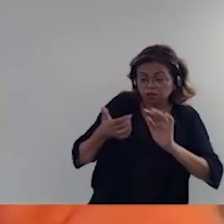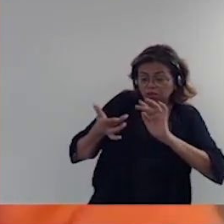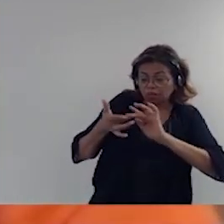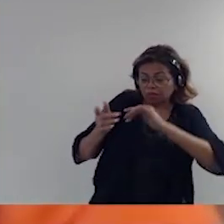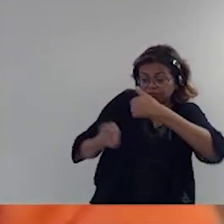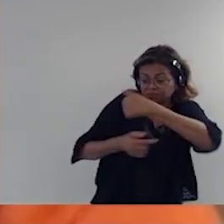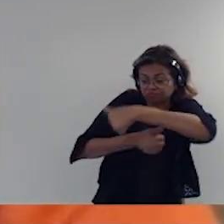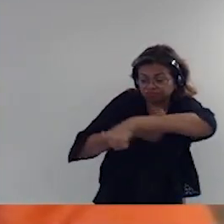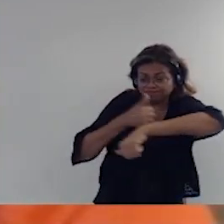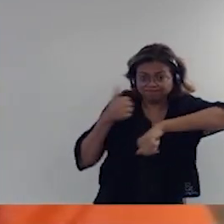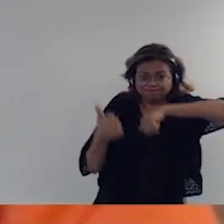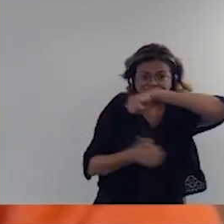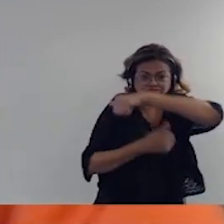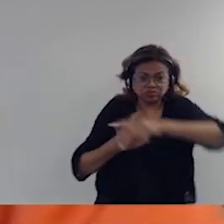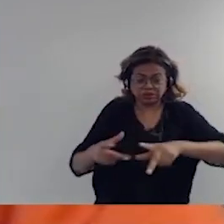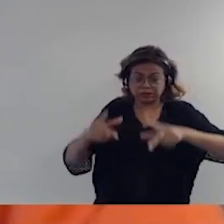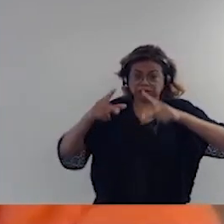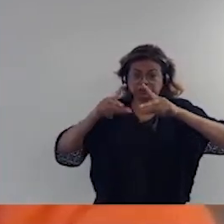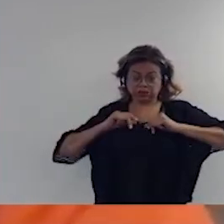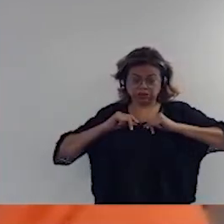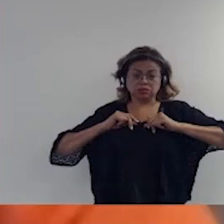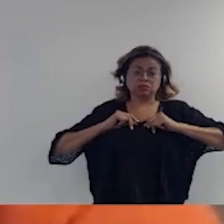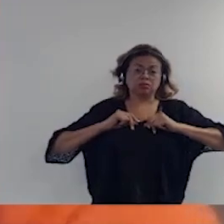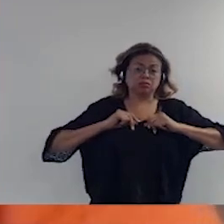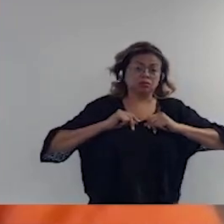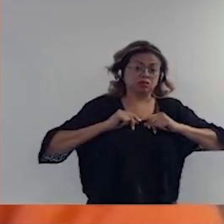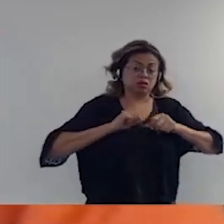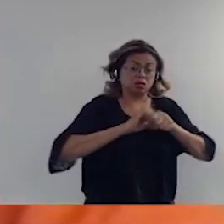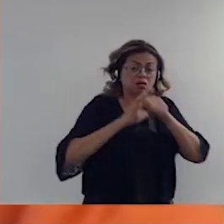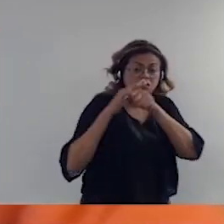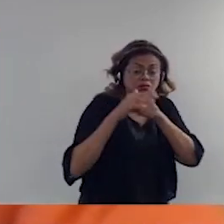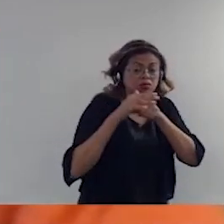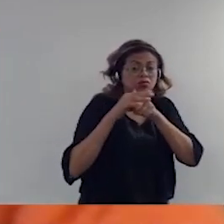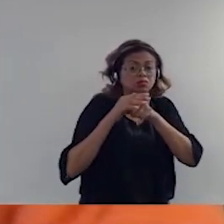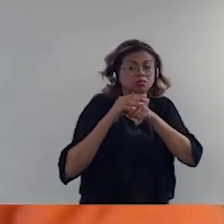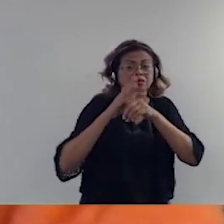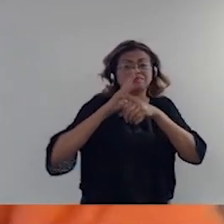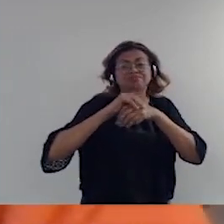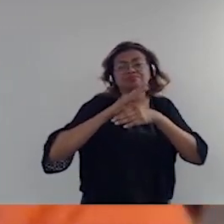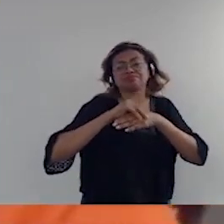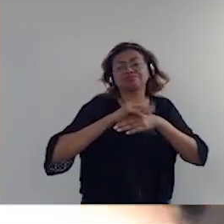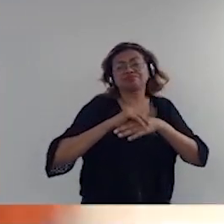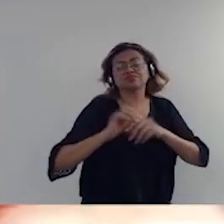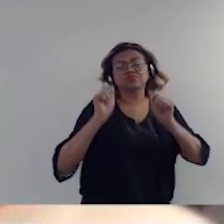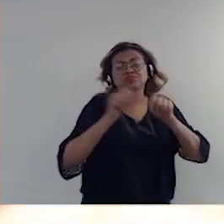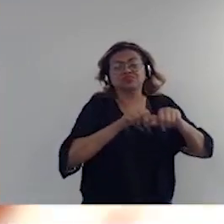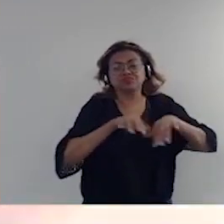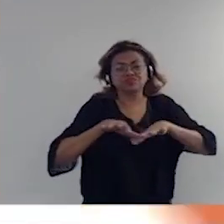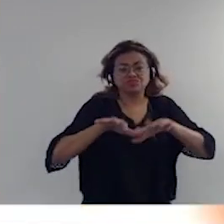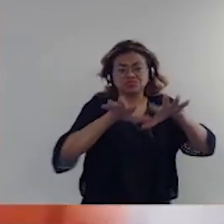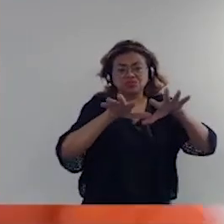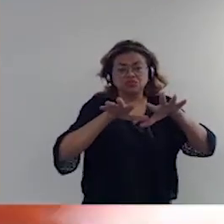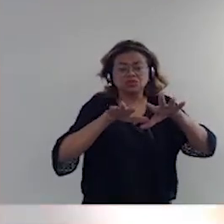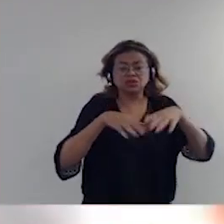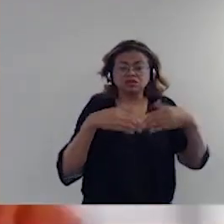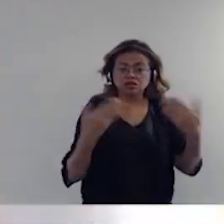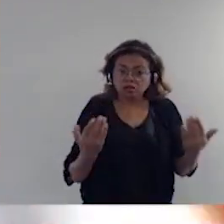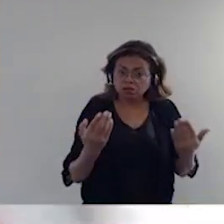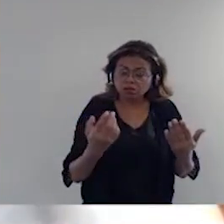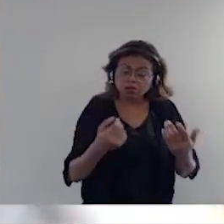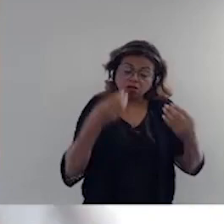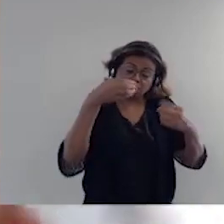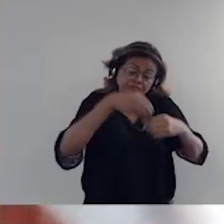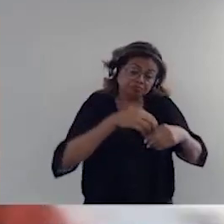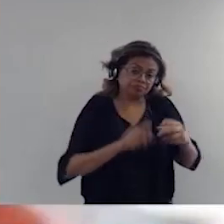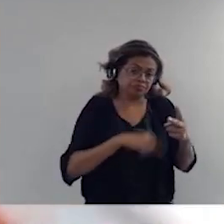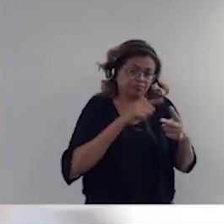contágio de um vírus. Então, ele é proveniente de uma questão sanitária. Então, esses 2 pontos vão